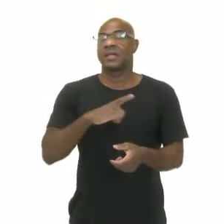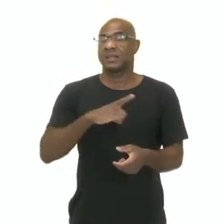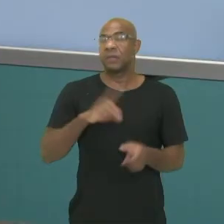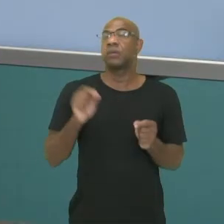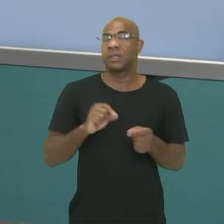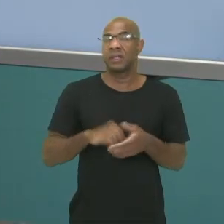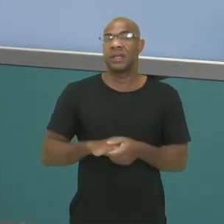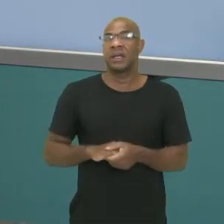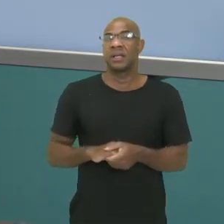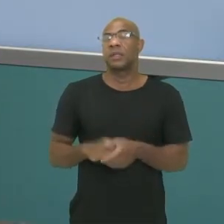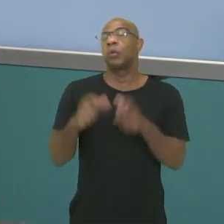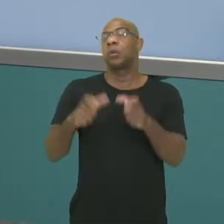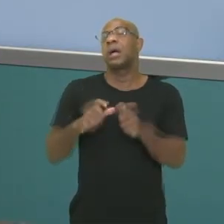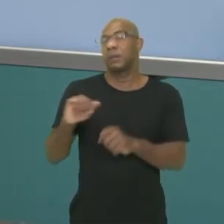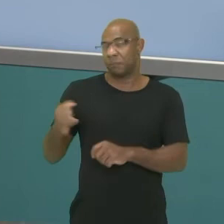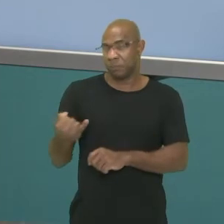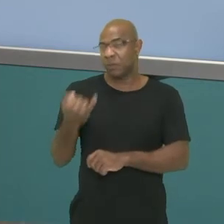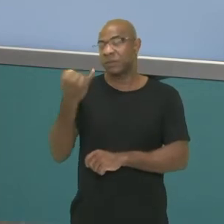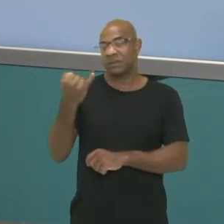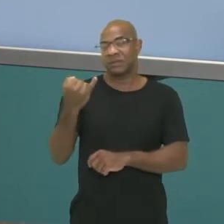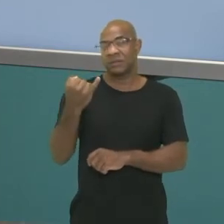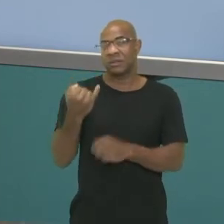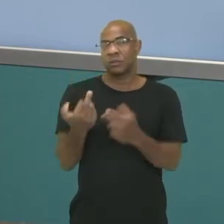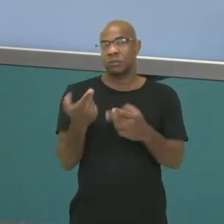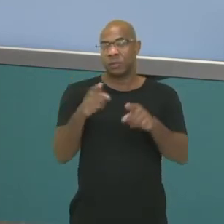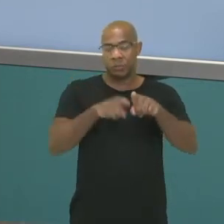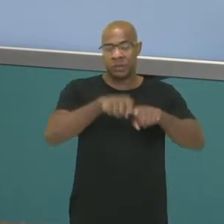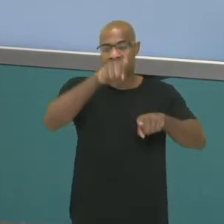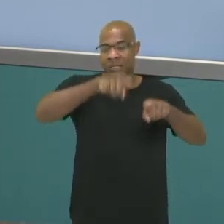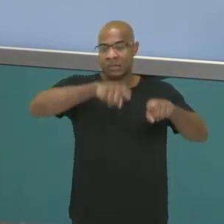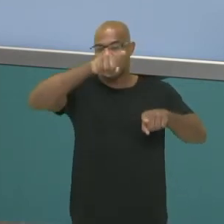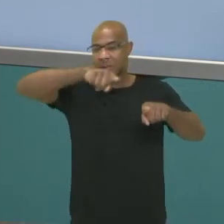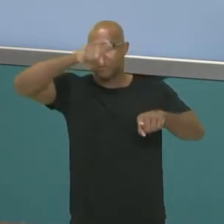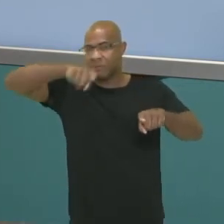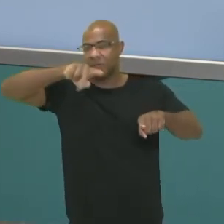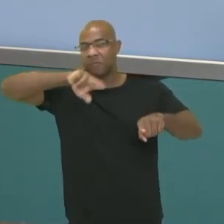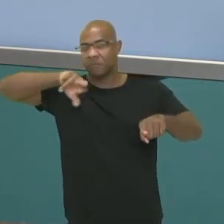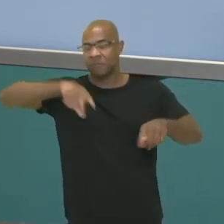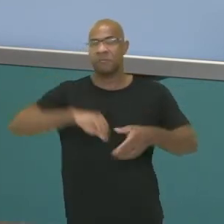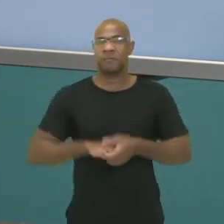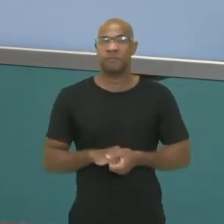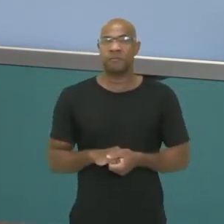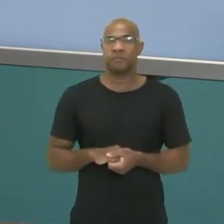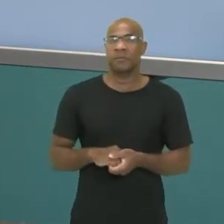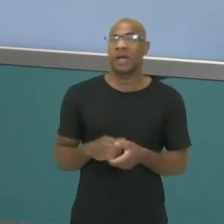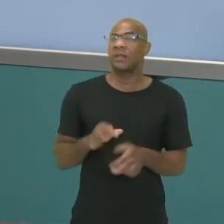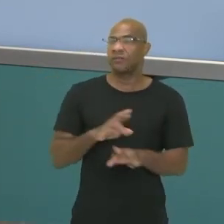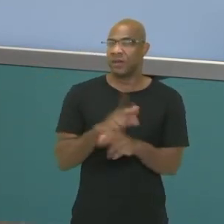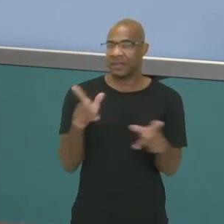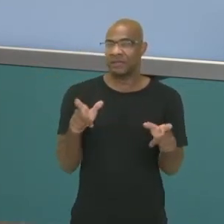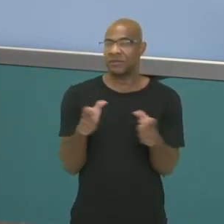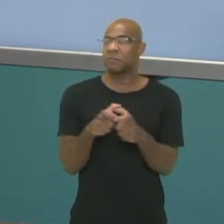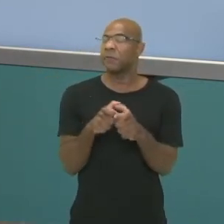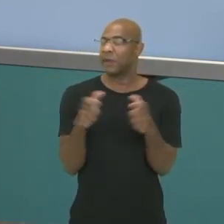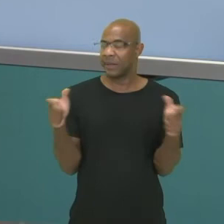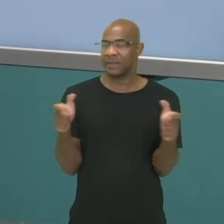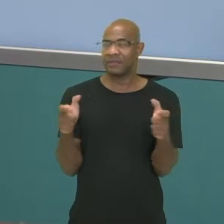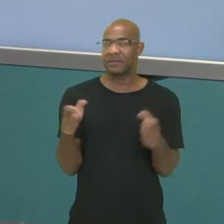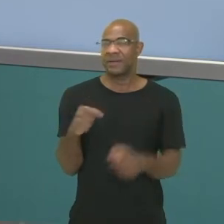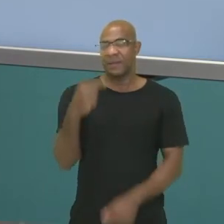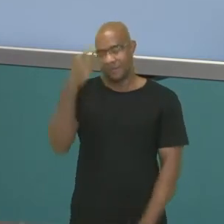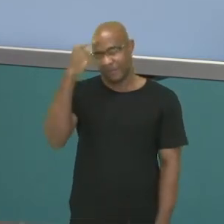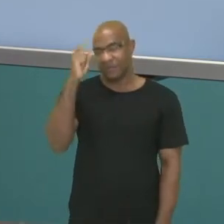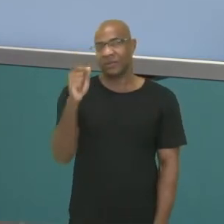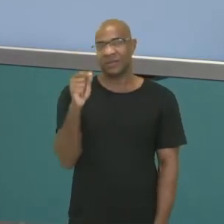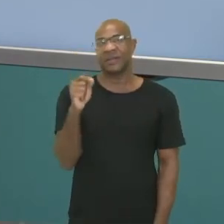importância. Veja que interessante, né? As diferenças elas são extremamente grandes, né? A gente vai pensar, ainda mais no Brasil, um